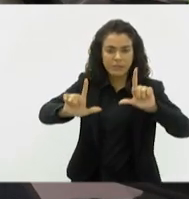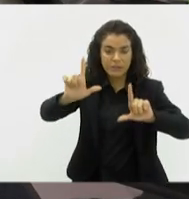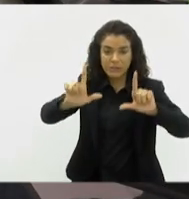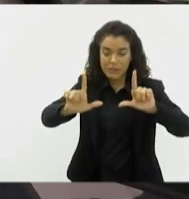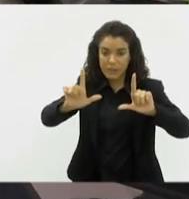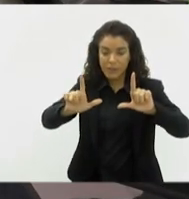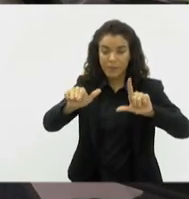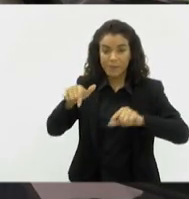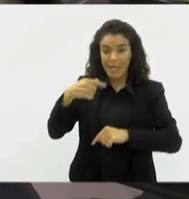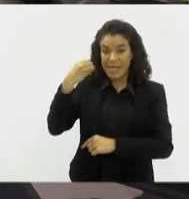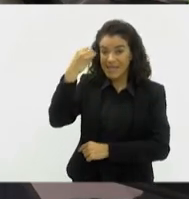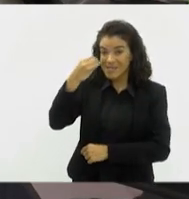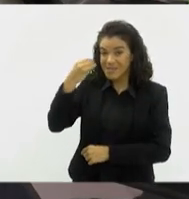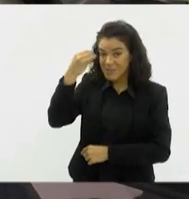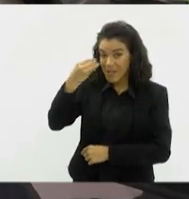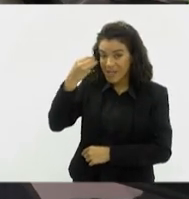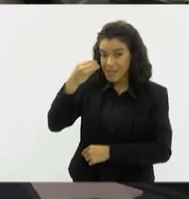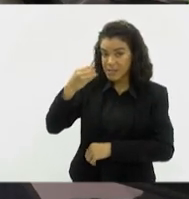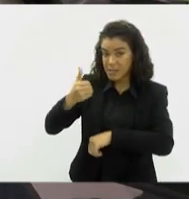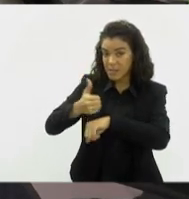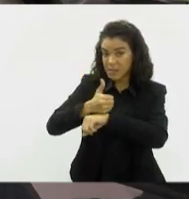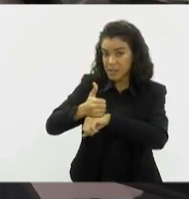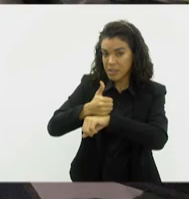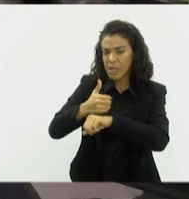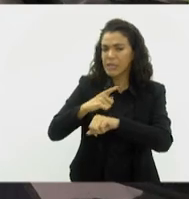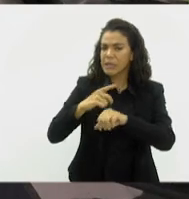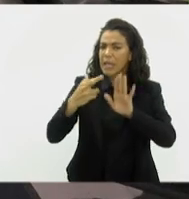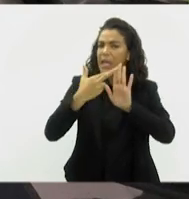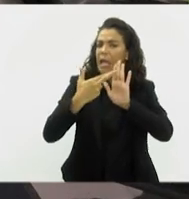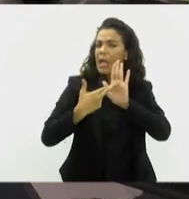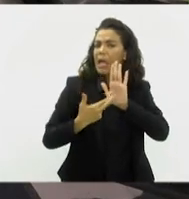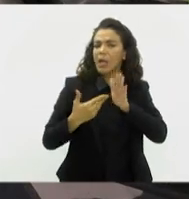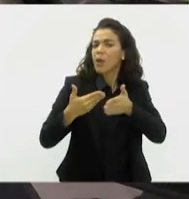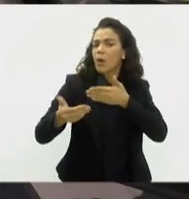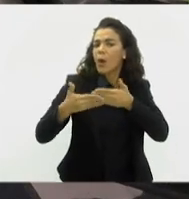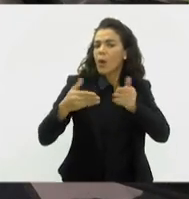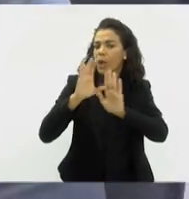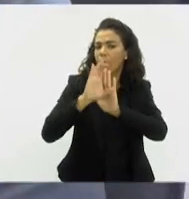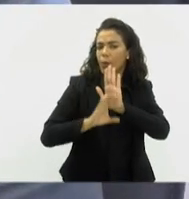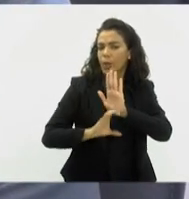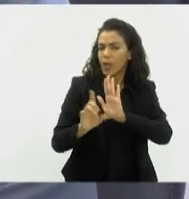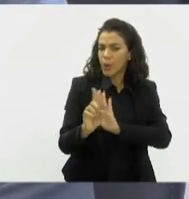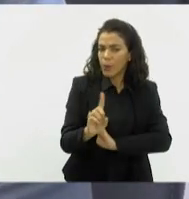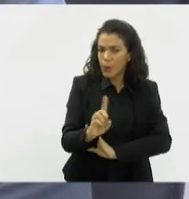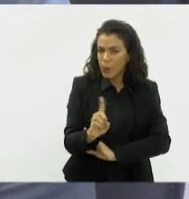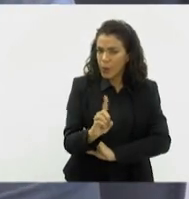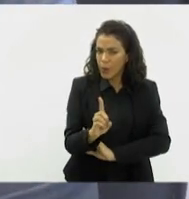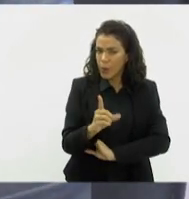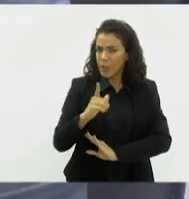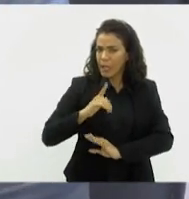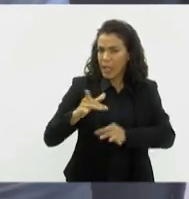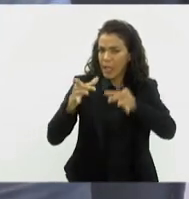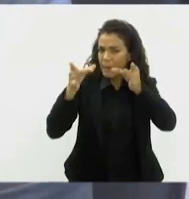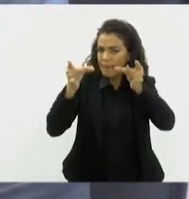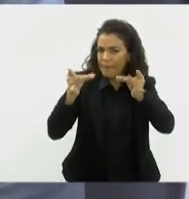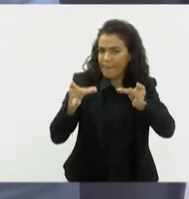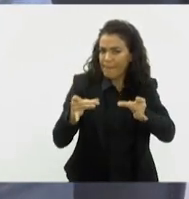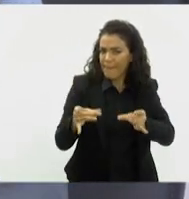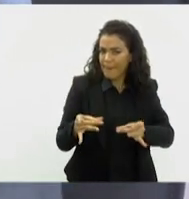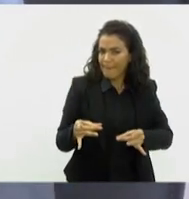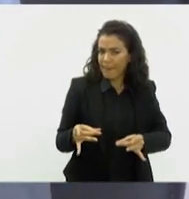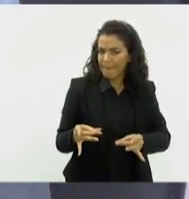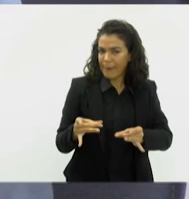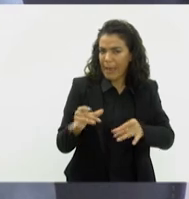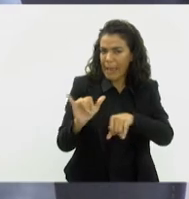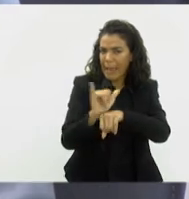experiência profissional, existe um regramento, não é qualquer currículo que pode vir. Tem, inclusive, especificação de fonte, forma e tudo